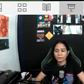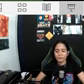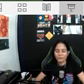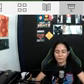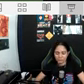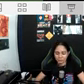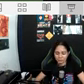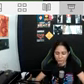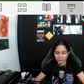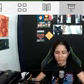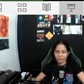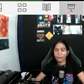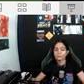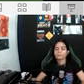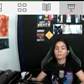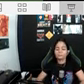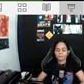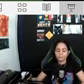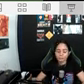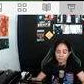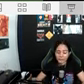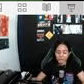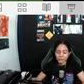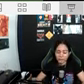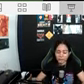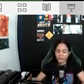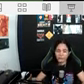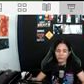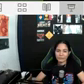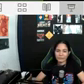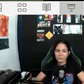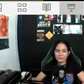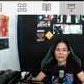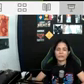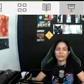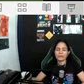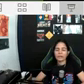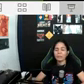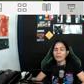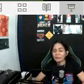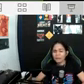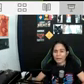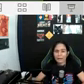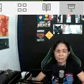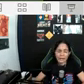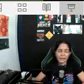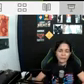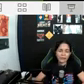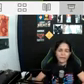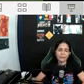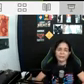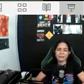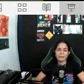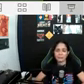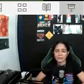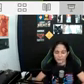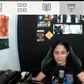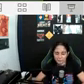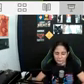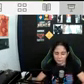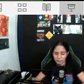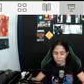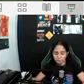Vamos lá, não só isso. Vamos trabalhar melhor. Então, eu tô aqui em João Pessoa, 7 horas da manhã, eu vou lá na praia, coleto a